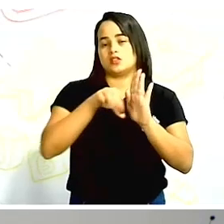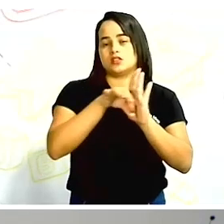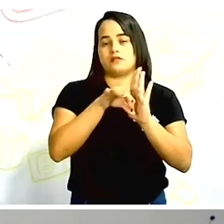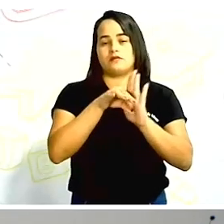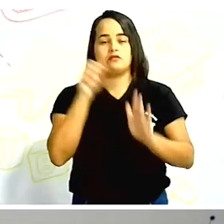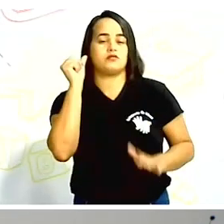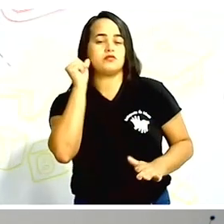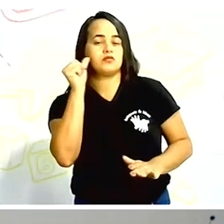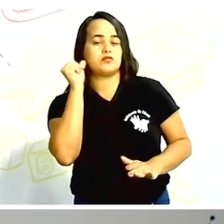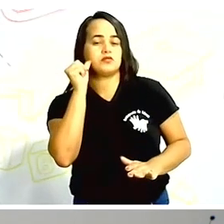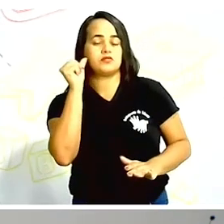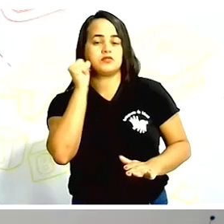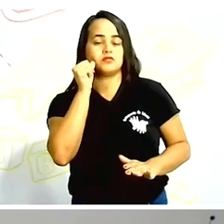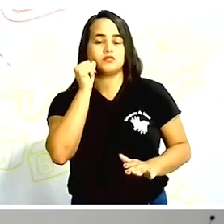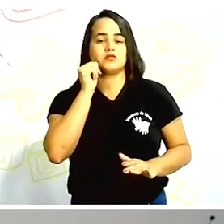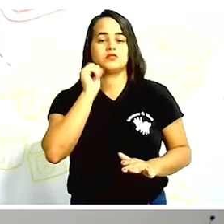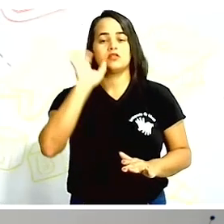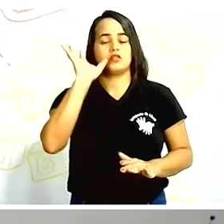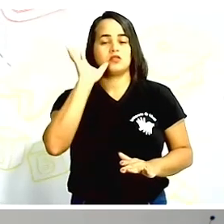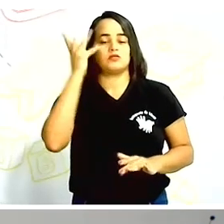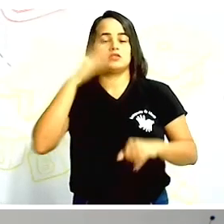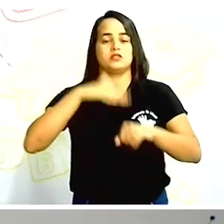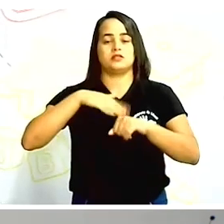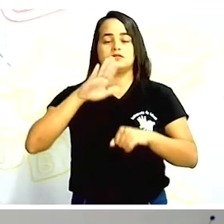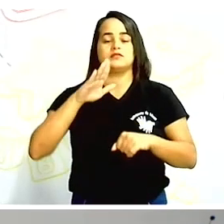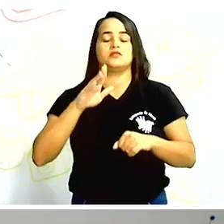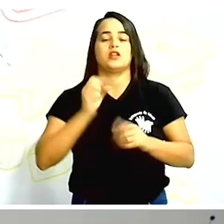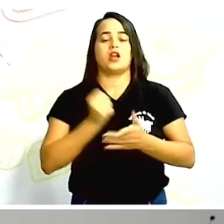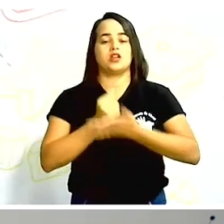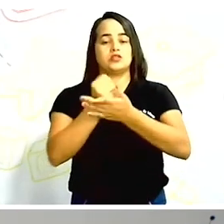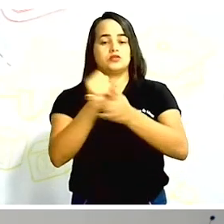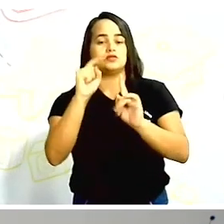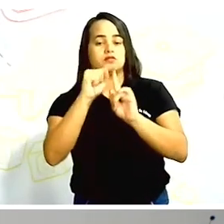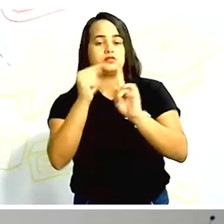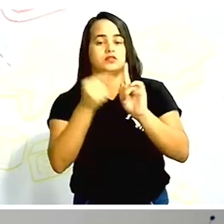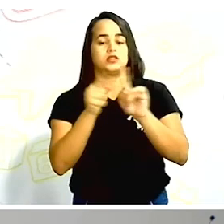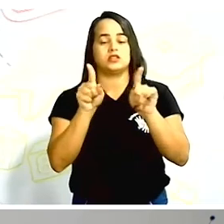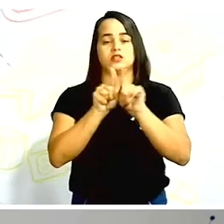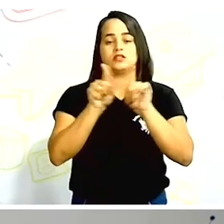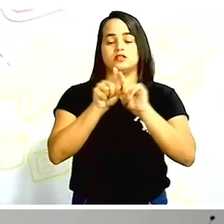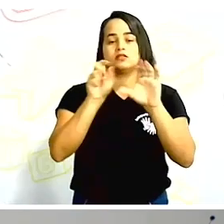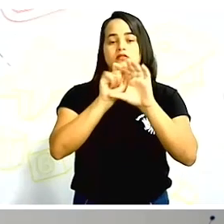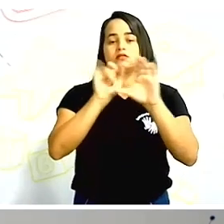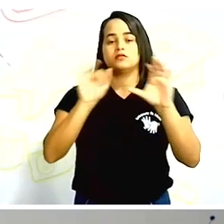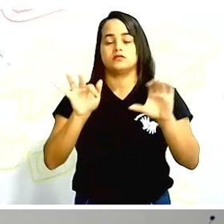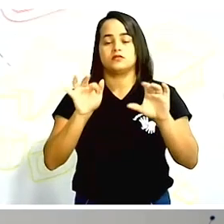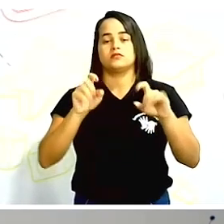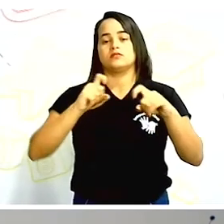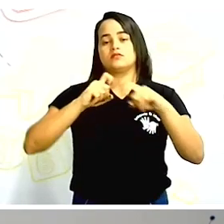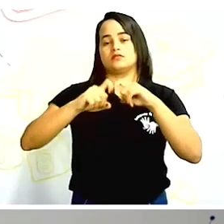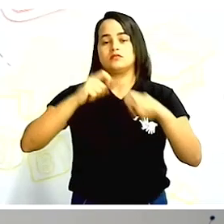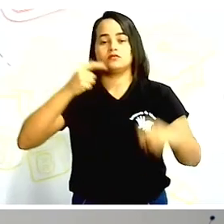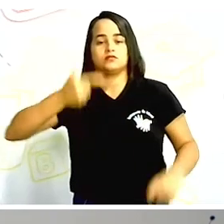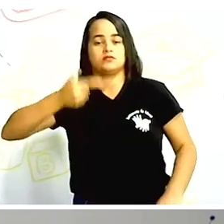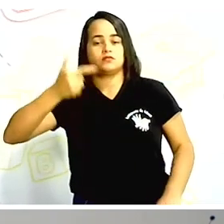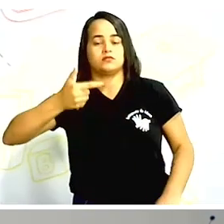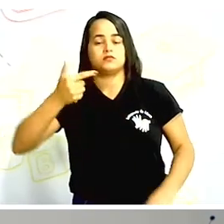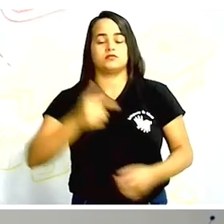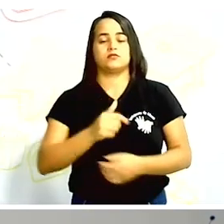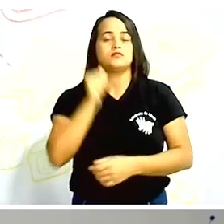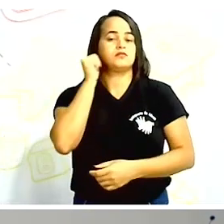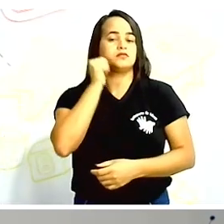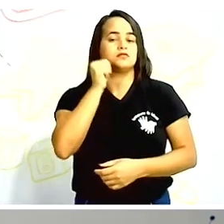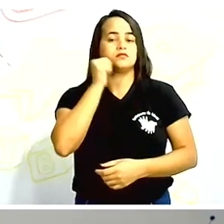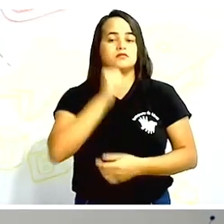importante, por isso que age mais intensamente, porque ele não só ajuda na gravidez, como também nas características secundárias sexuais